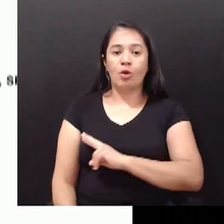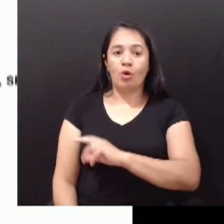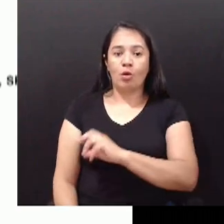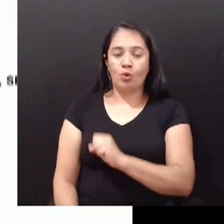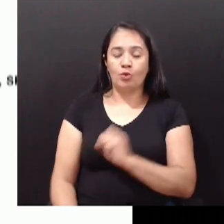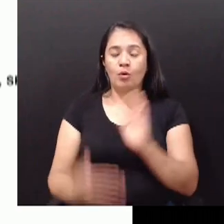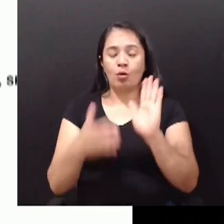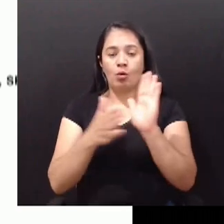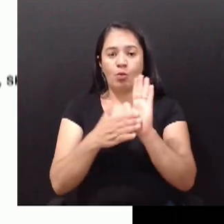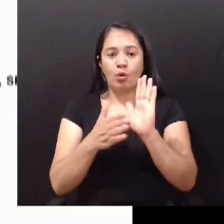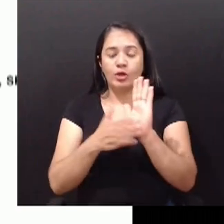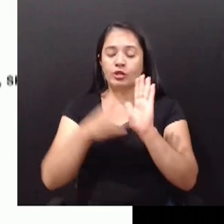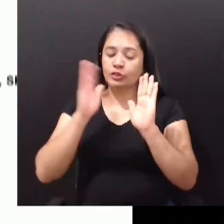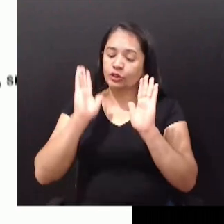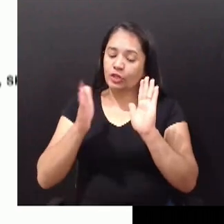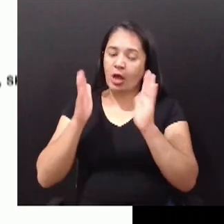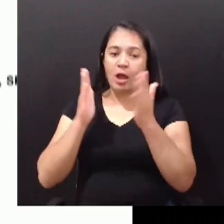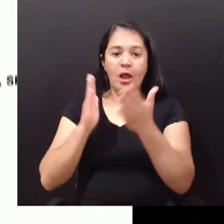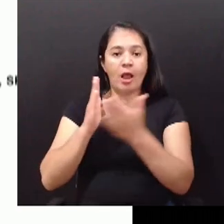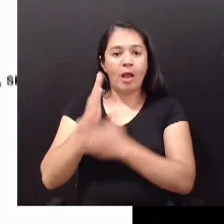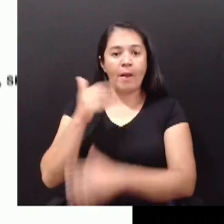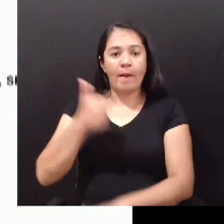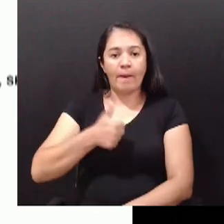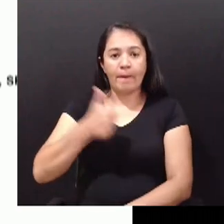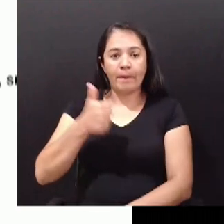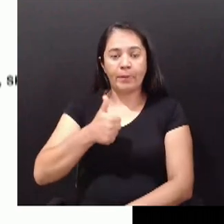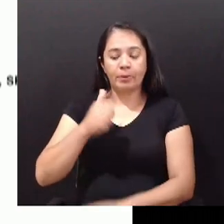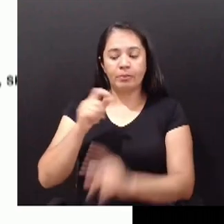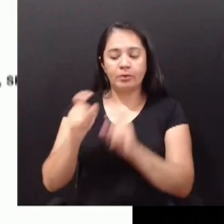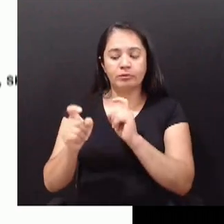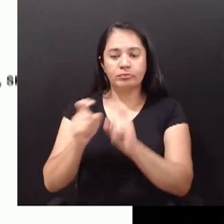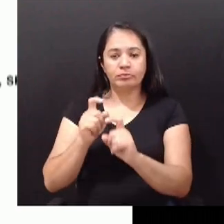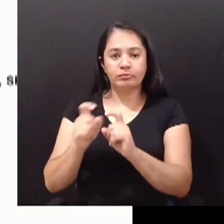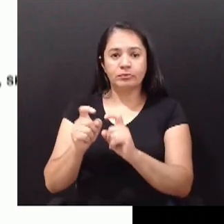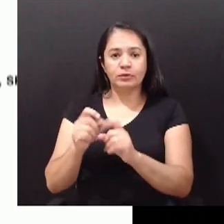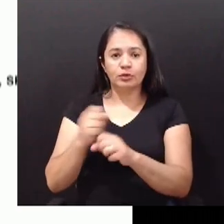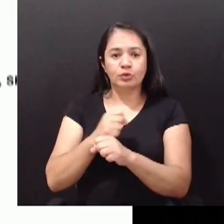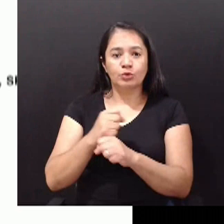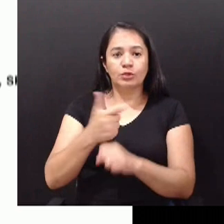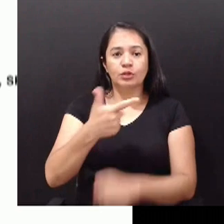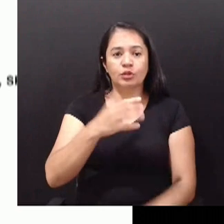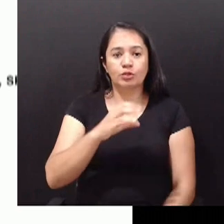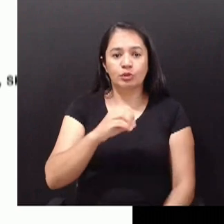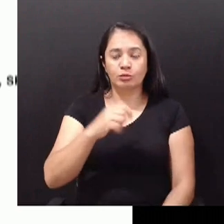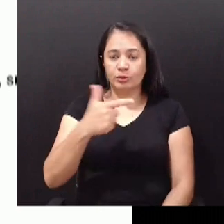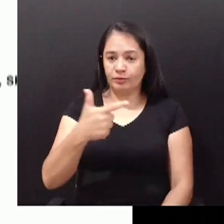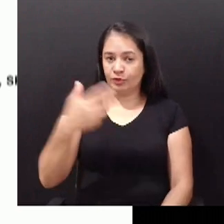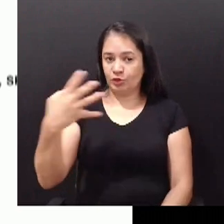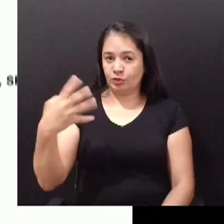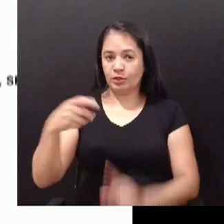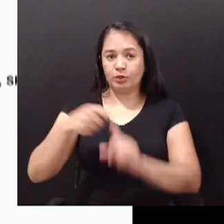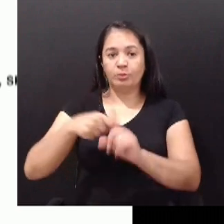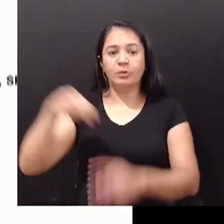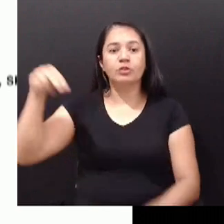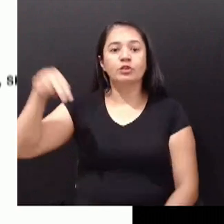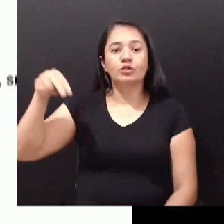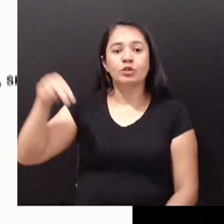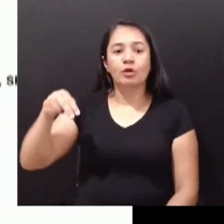já foi aprovada em primeira análise lá em 2024, no dia 6 de novembro, e determina